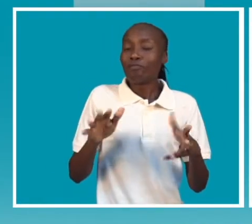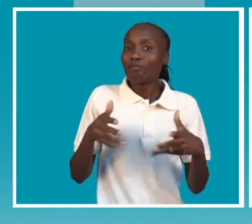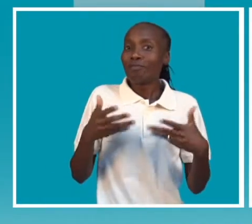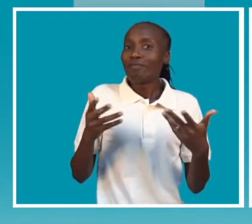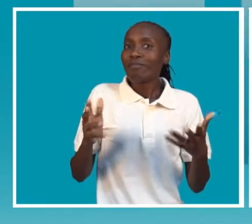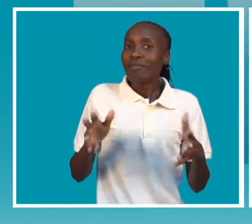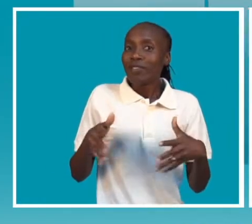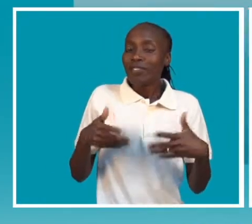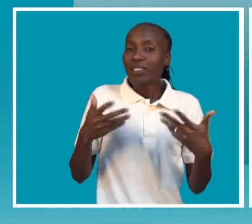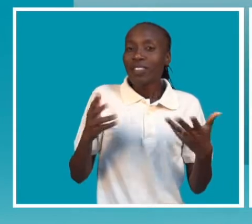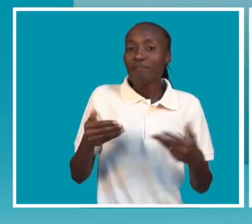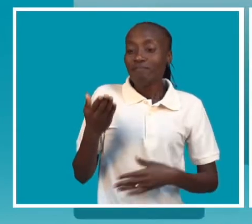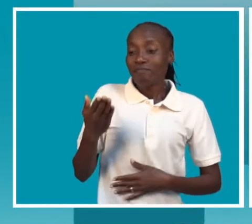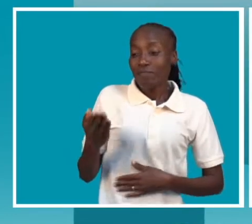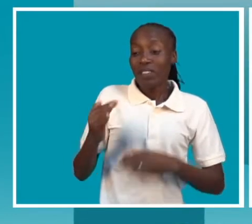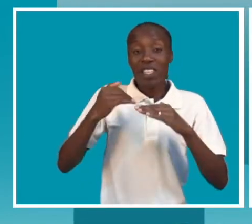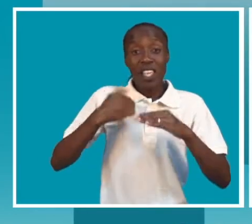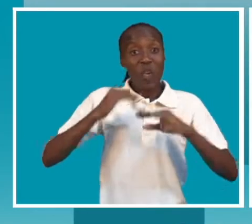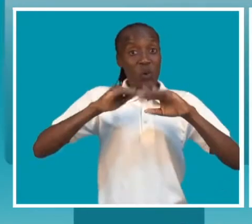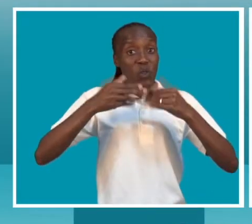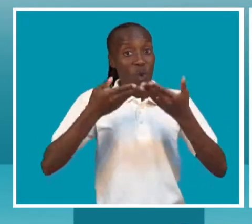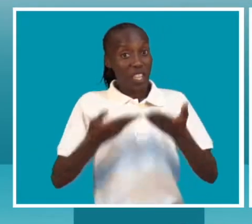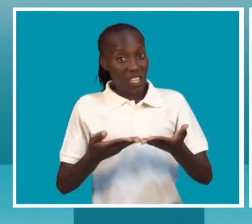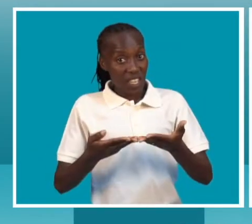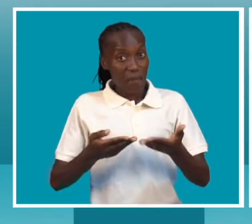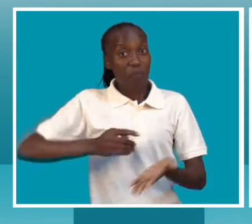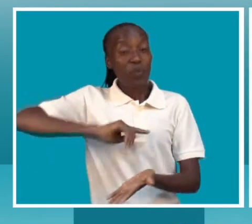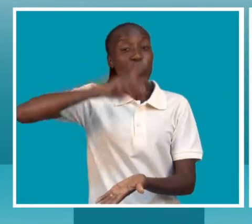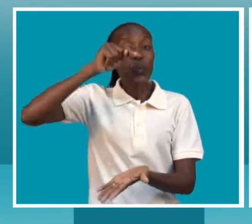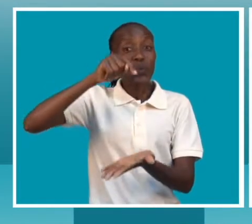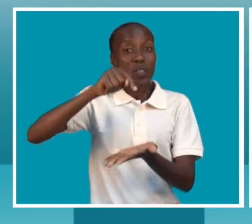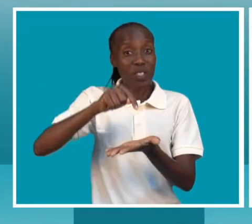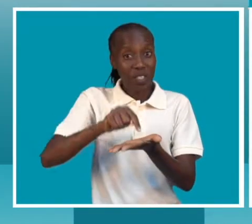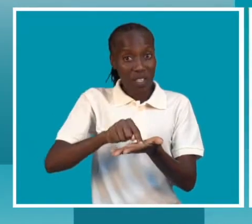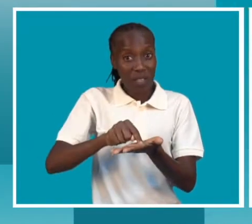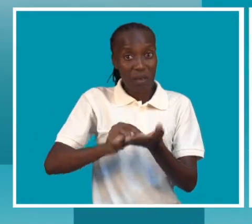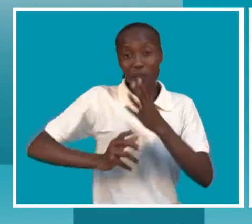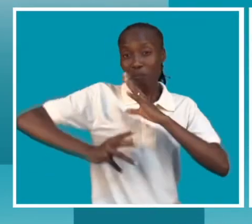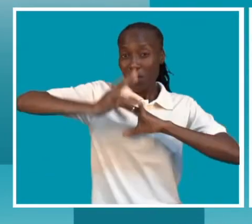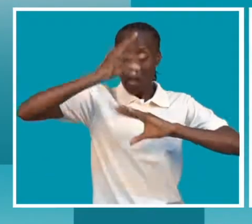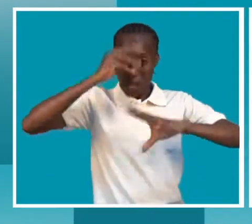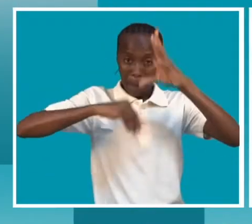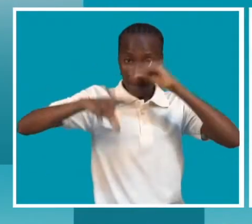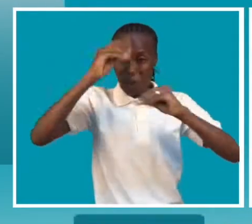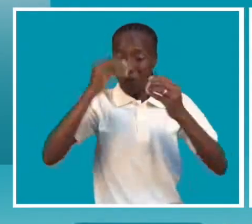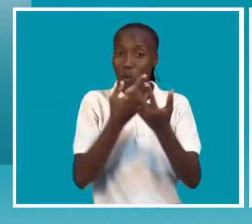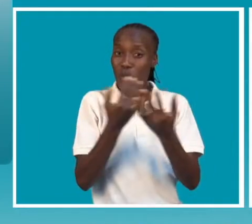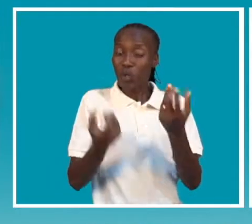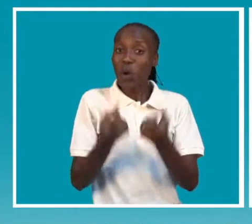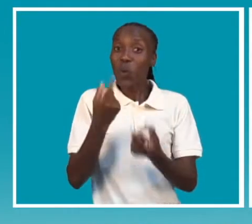Eu estou aqui nesse centro, aprendi muitas coisas nesse centro.